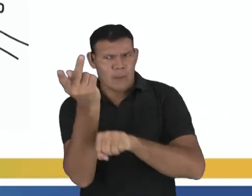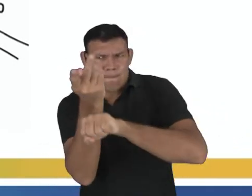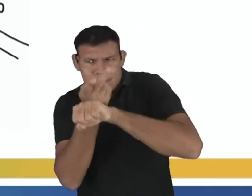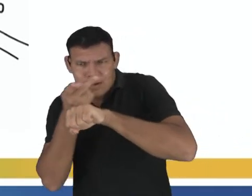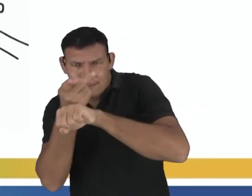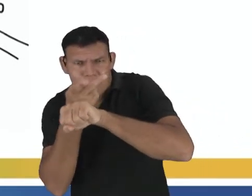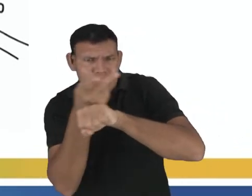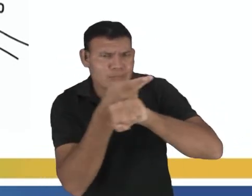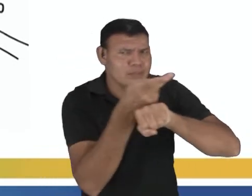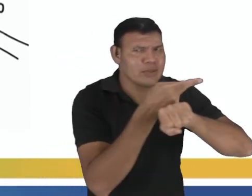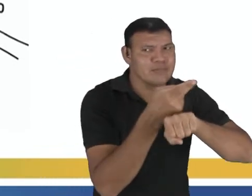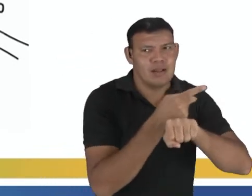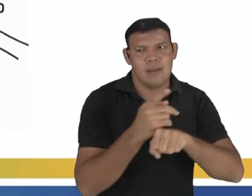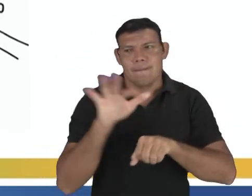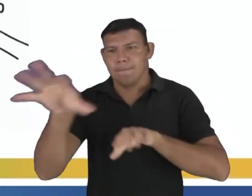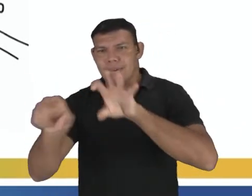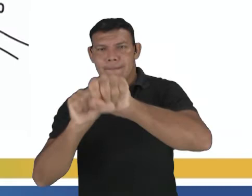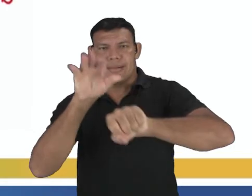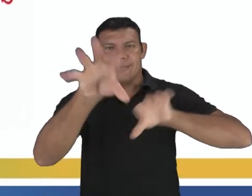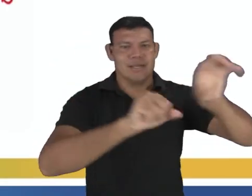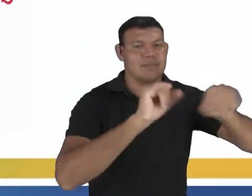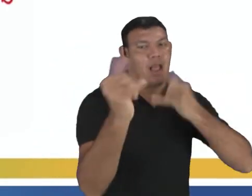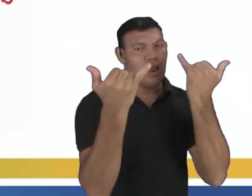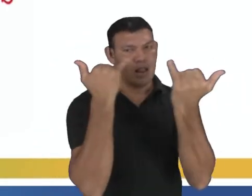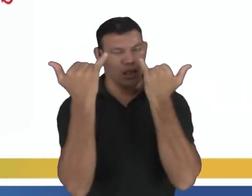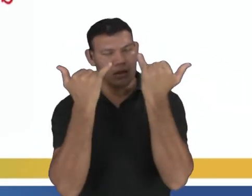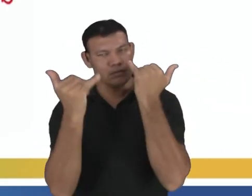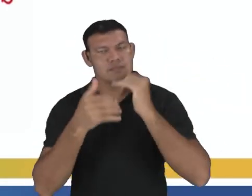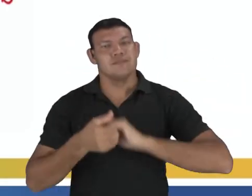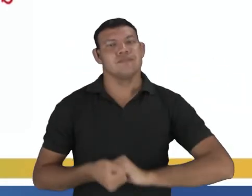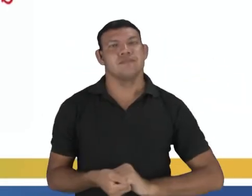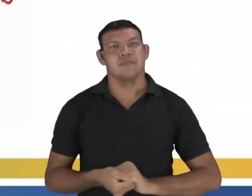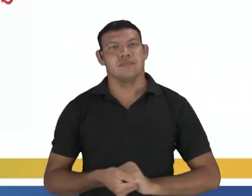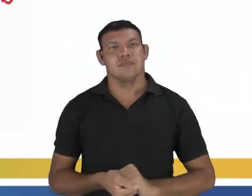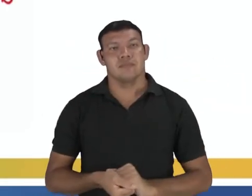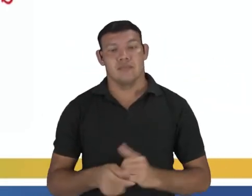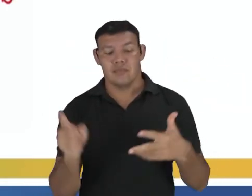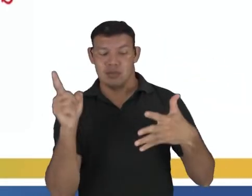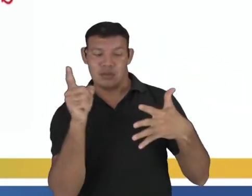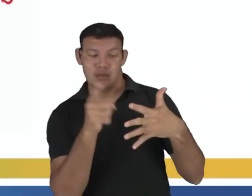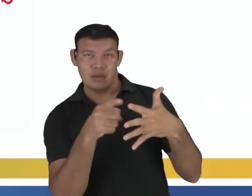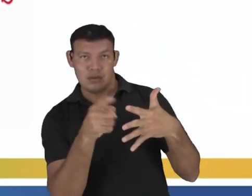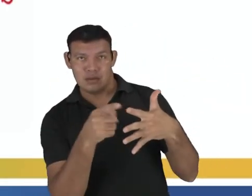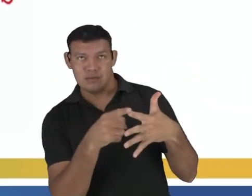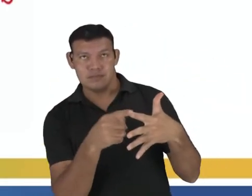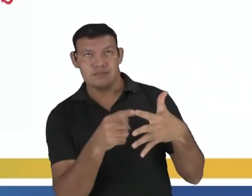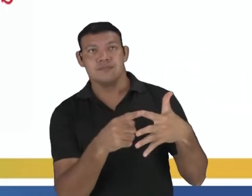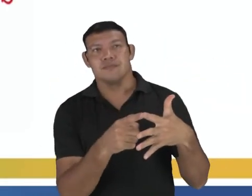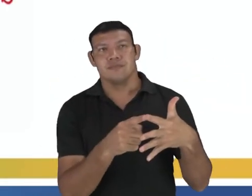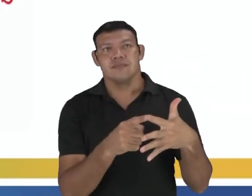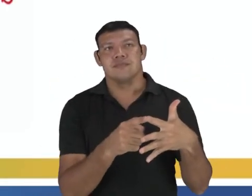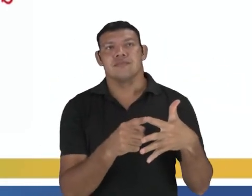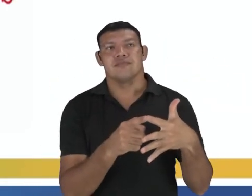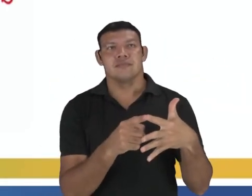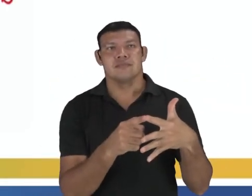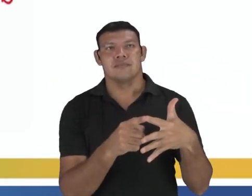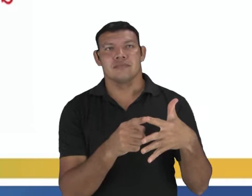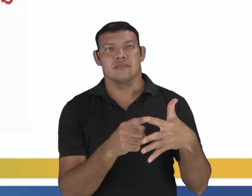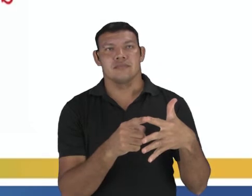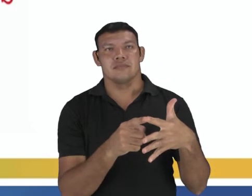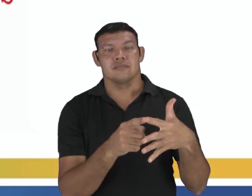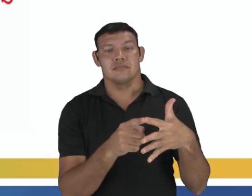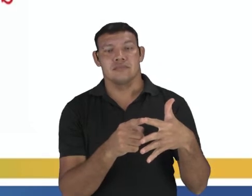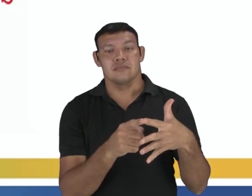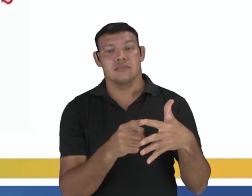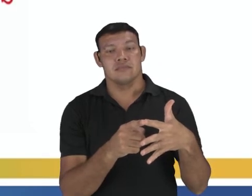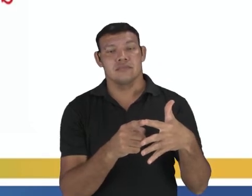o máximo de informações possíveis. O segundo ponto seria pegar